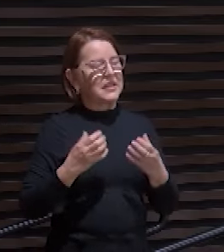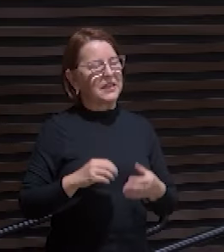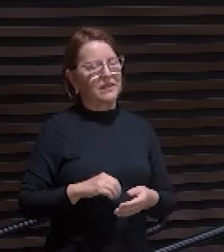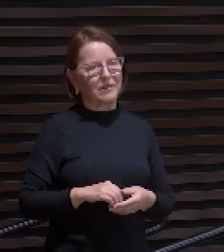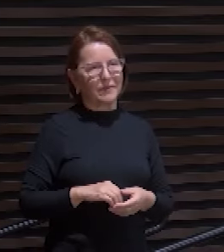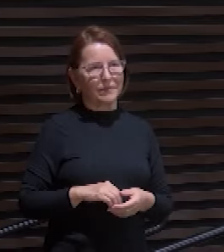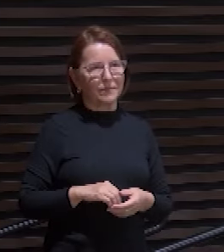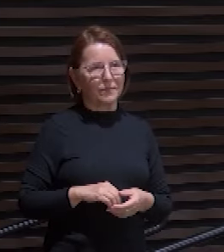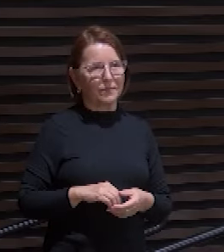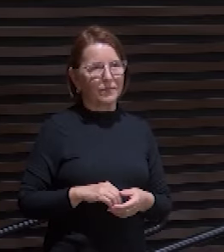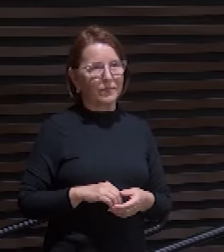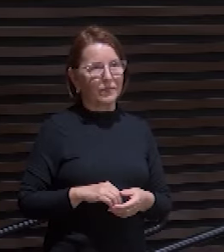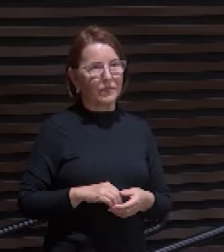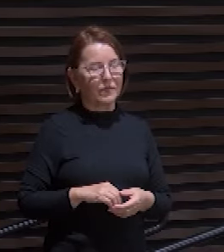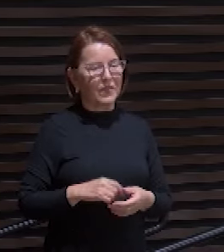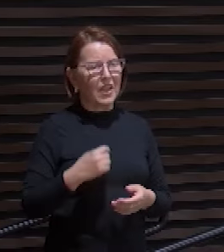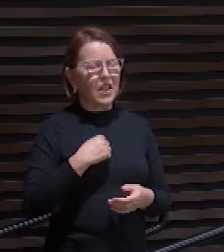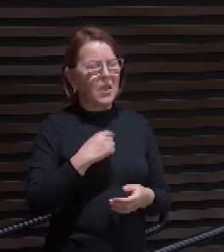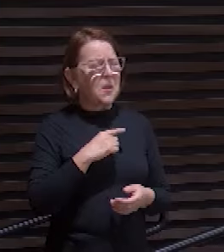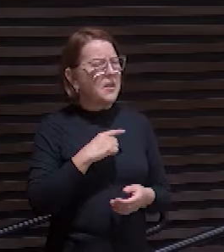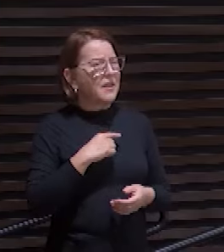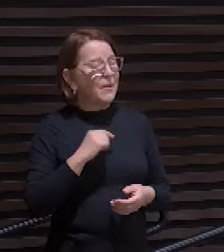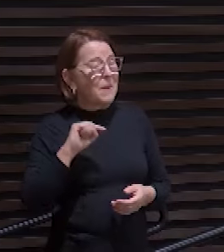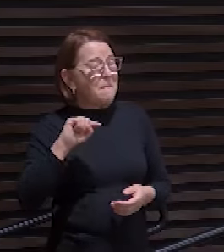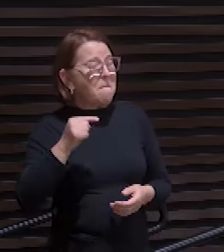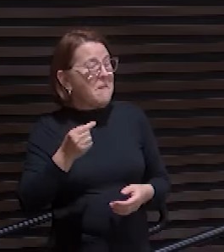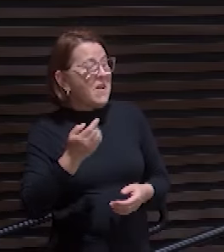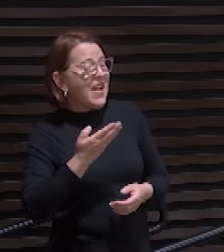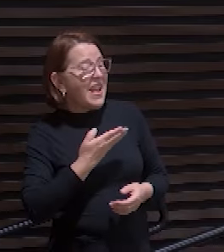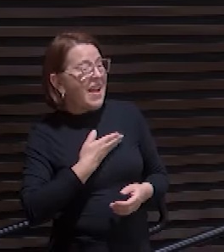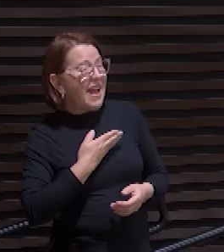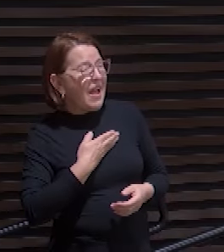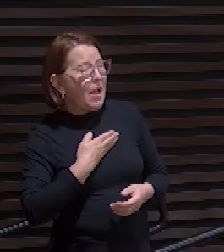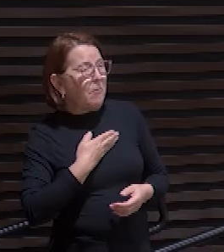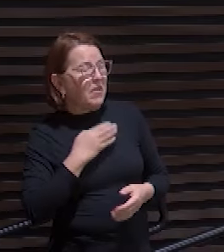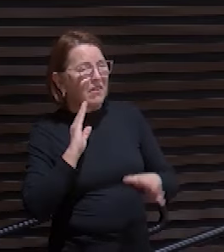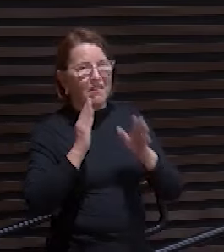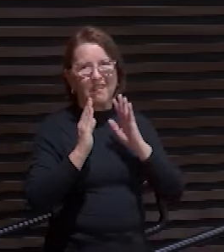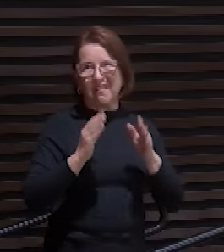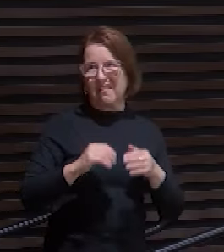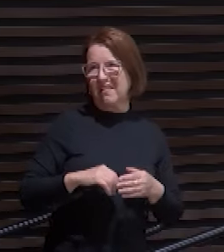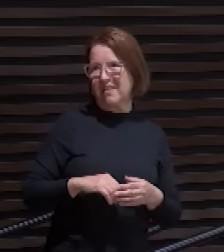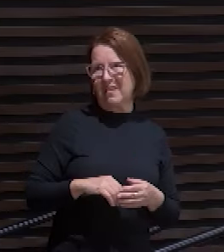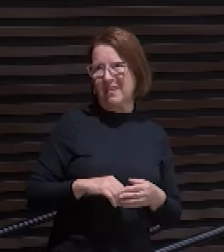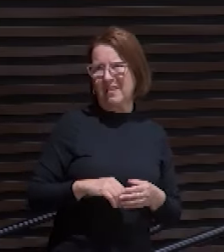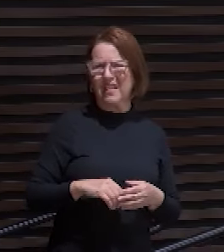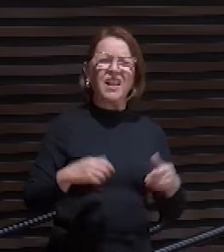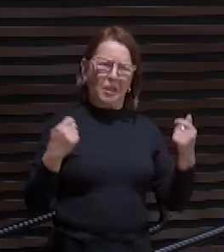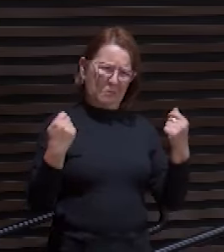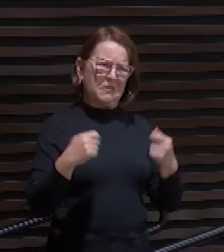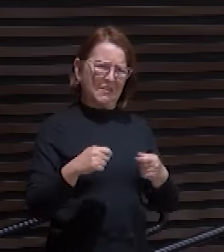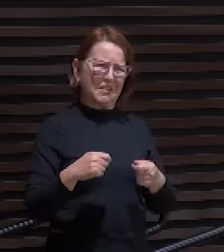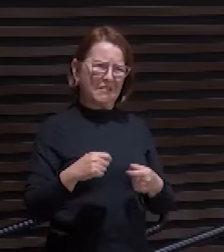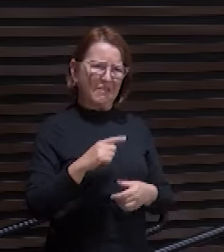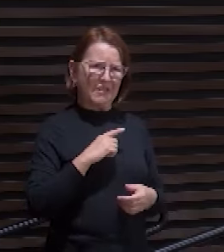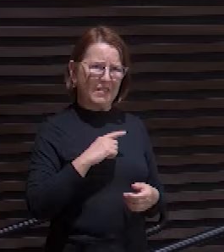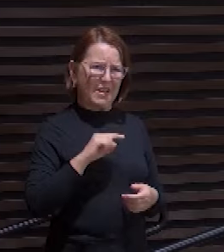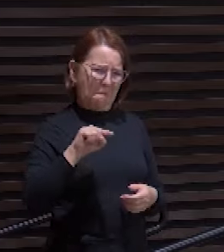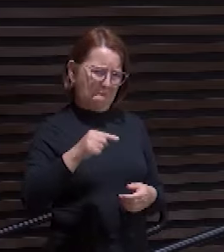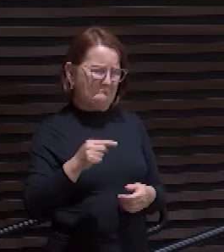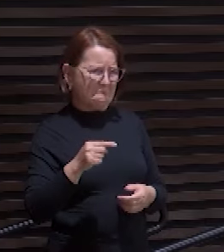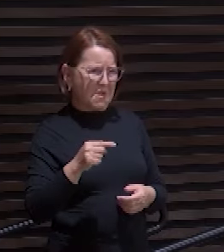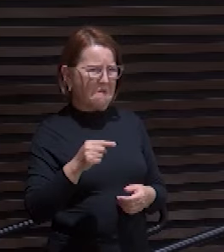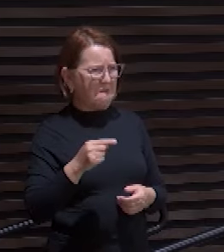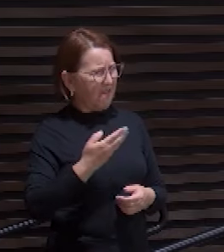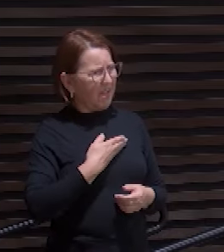amigos, né? Eu tenho 1000 amigos. Falou, rapaz, é possível o cara ter 1000 amigos? Não, nos Facebooks